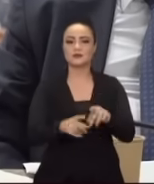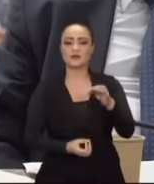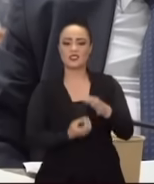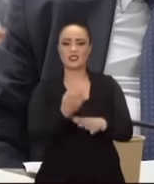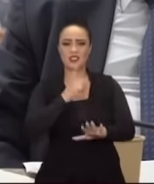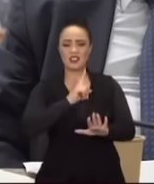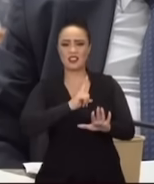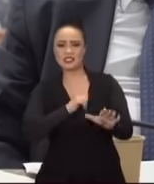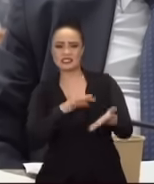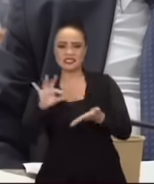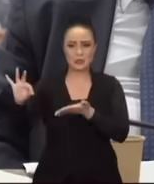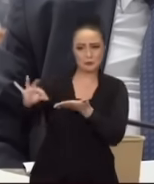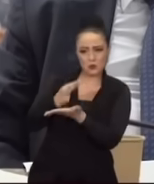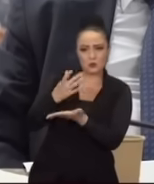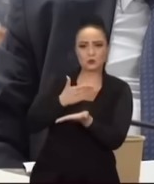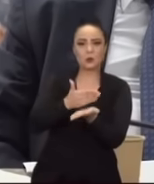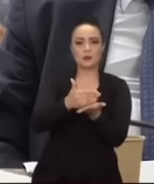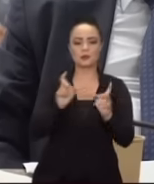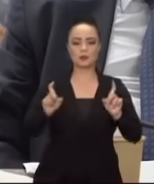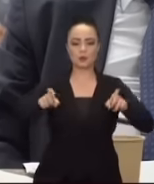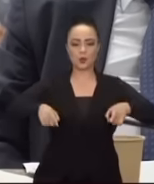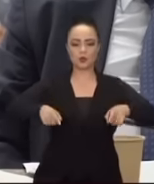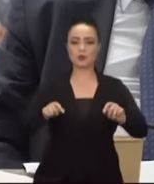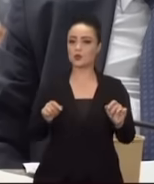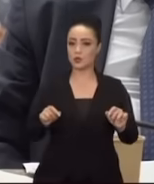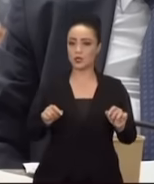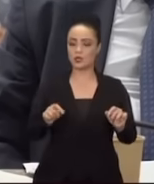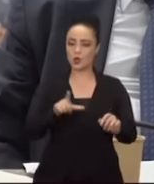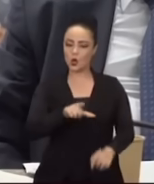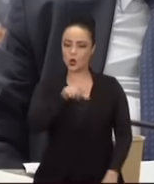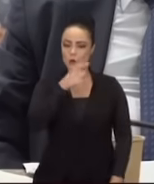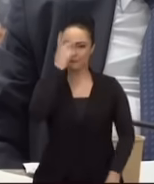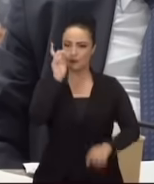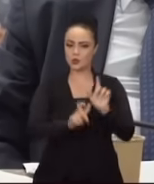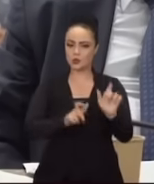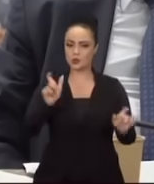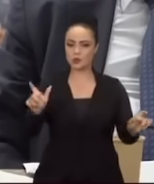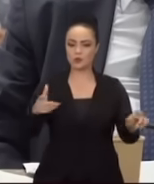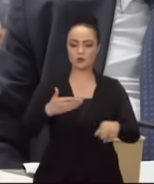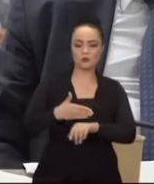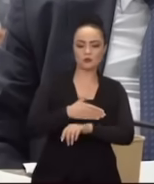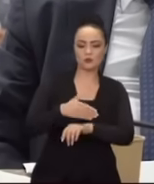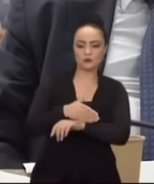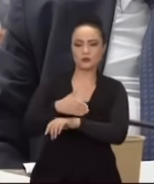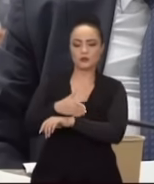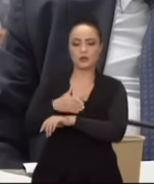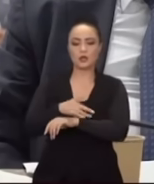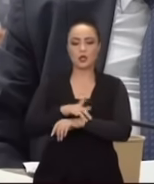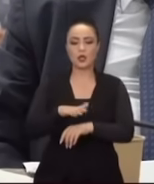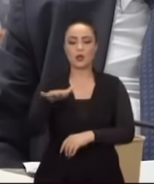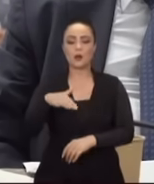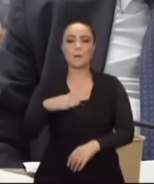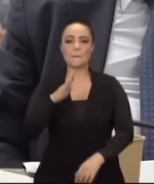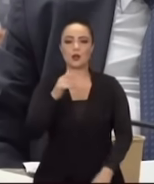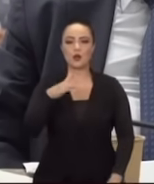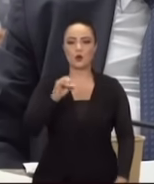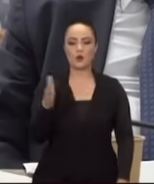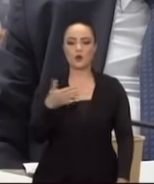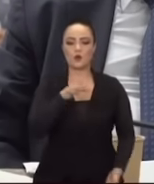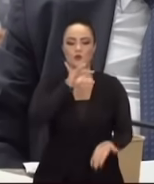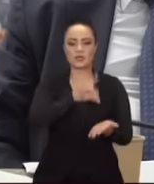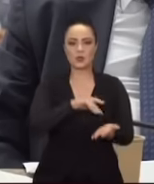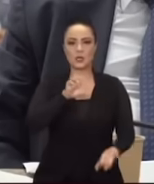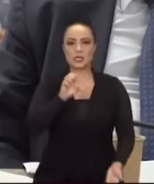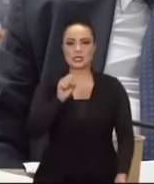cada vez maiores, desde o começo do meu mandato, foi na escolha de pessoas para compor aqui bancos oficiais estatais. Só falar de 2 estatais